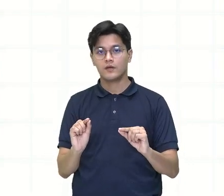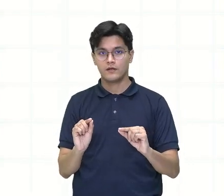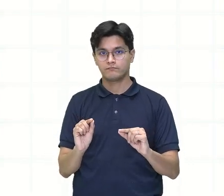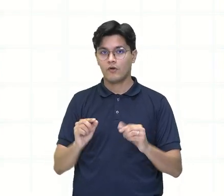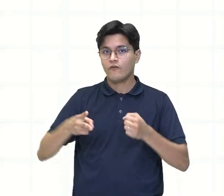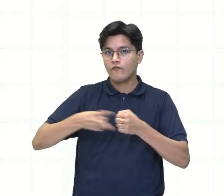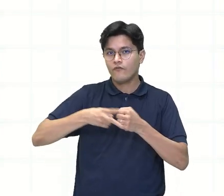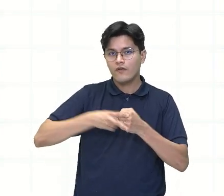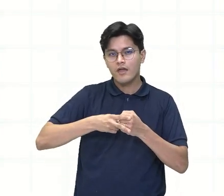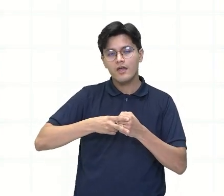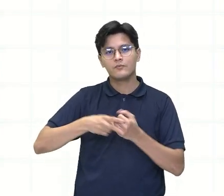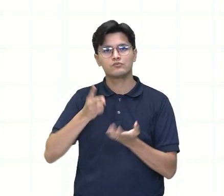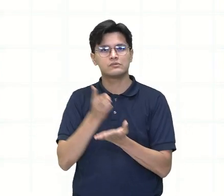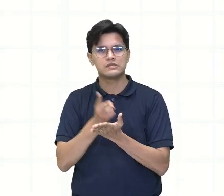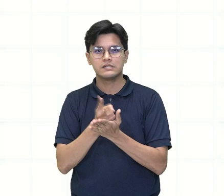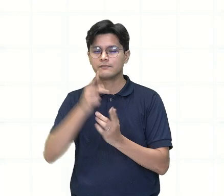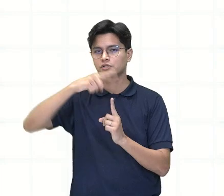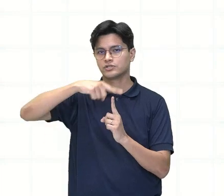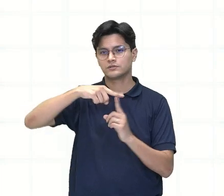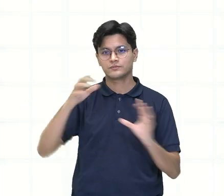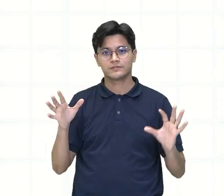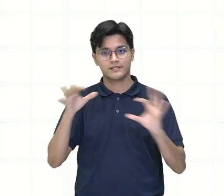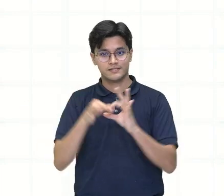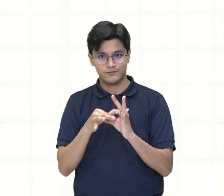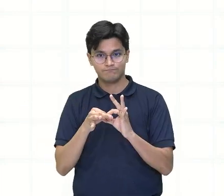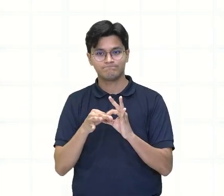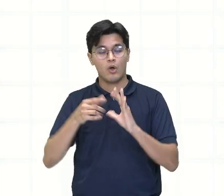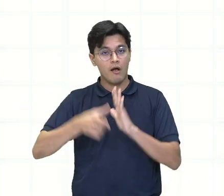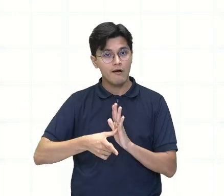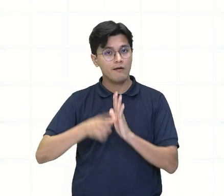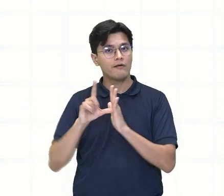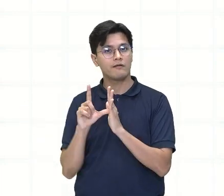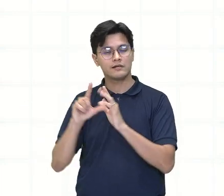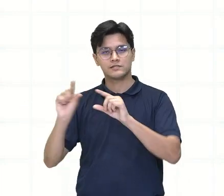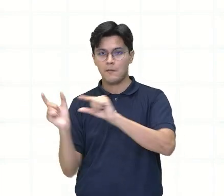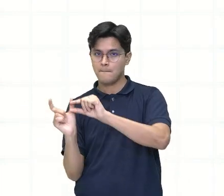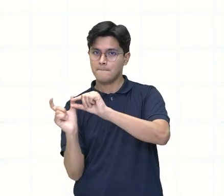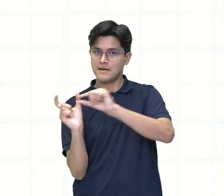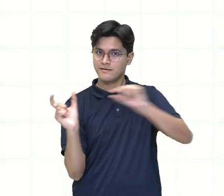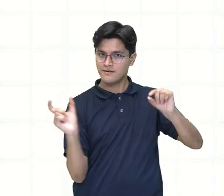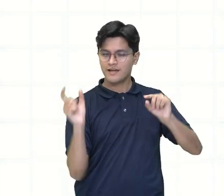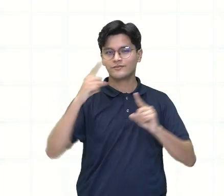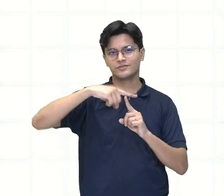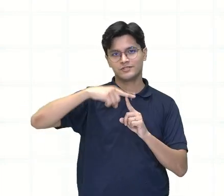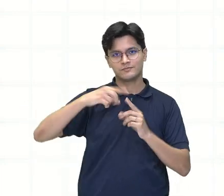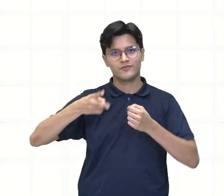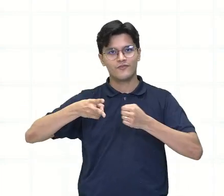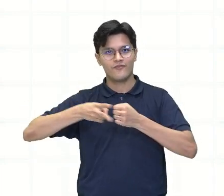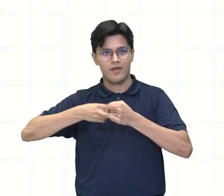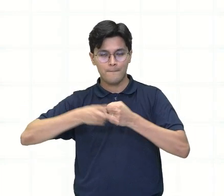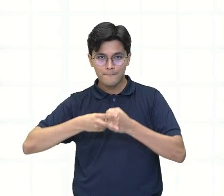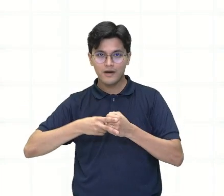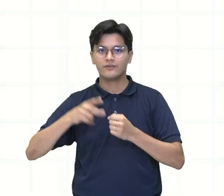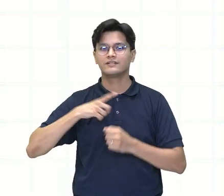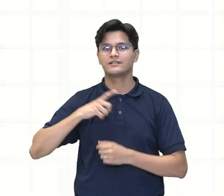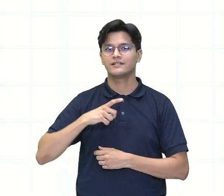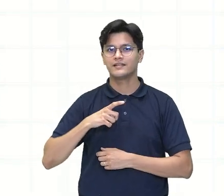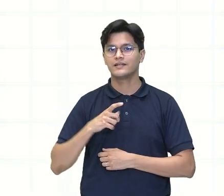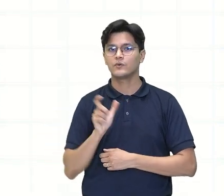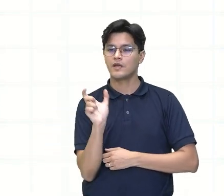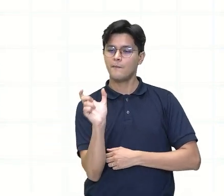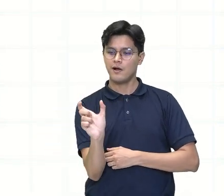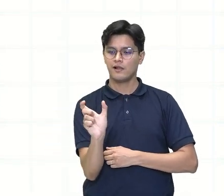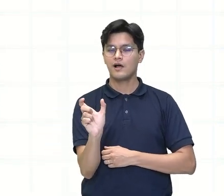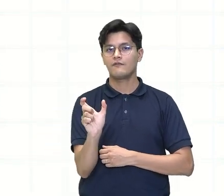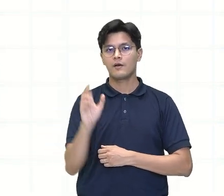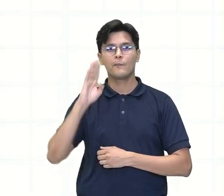o de ligação. Diferente do predicado verbal, que a gente vai ter um verbo de ação, tá? Então, nós permanecemos sentados.